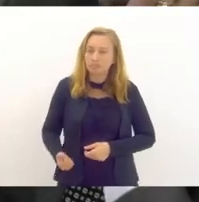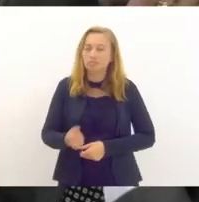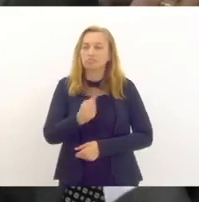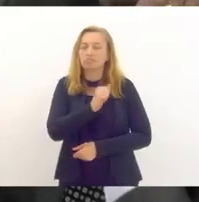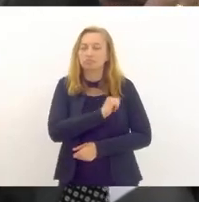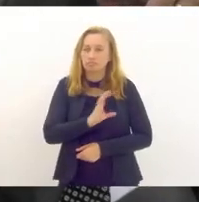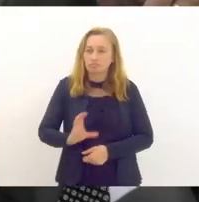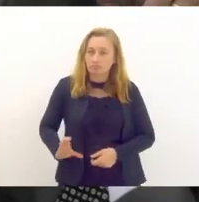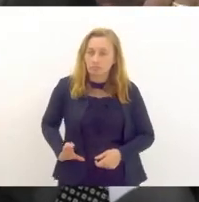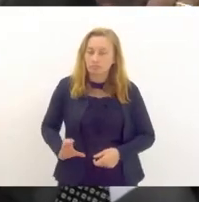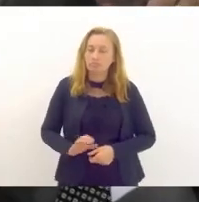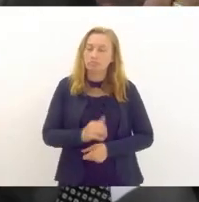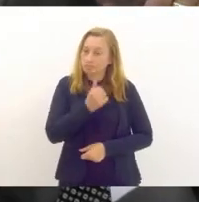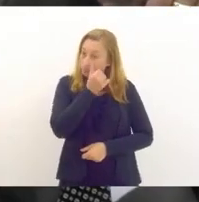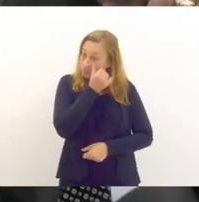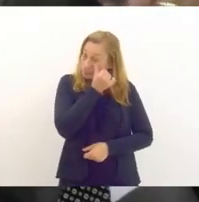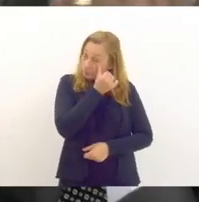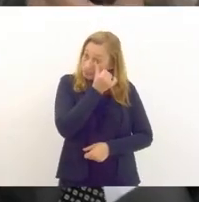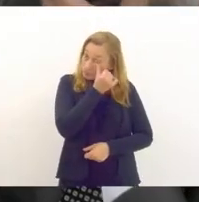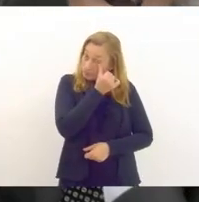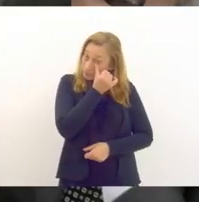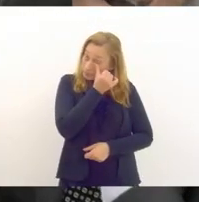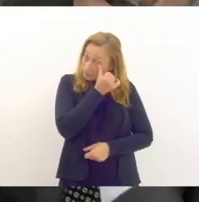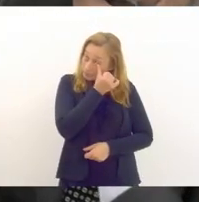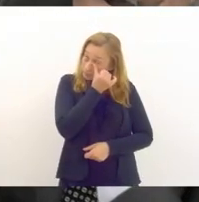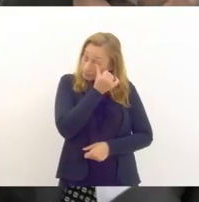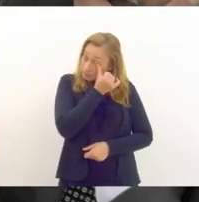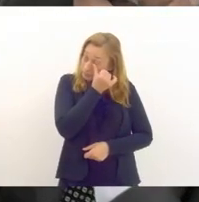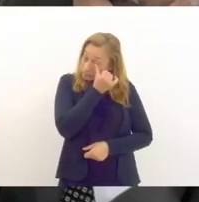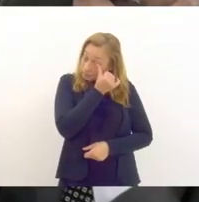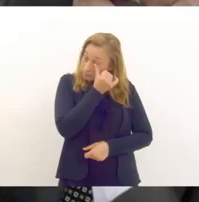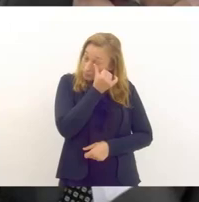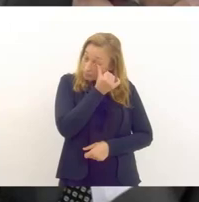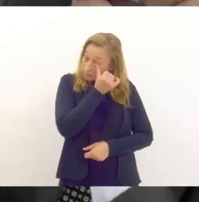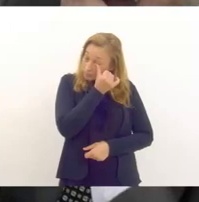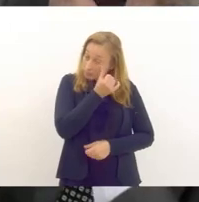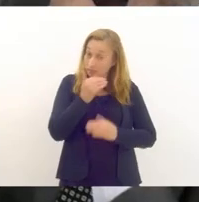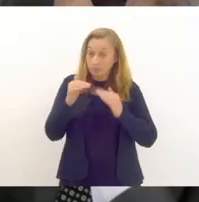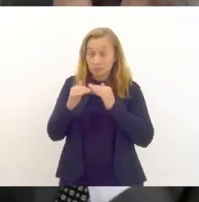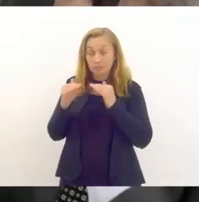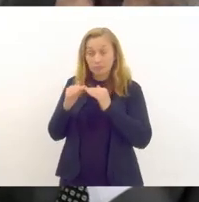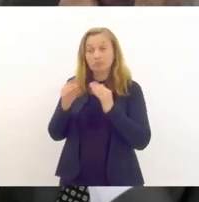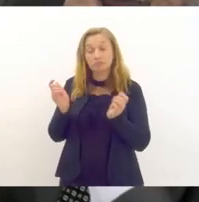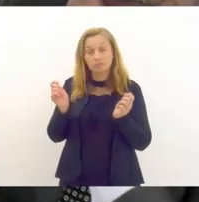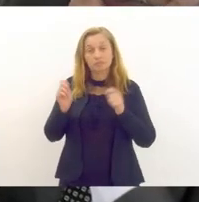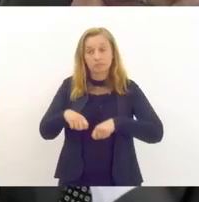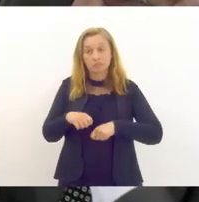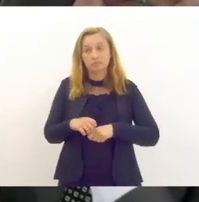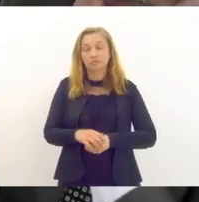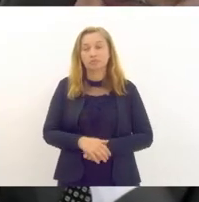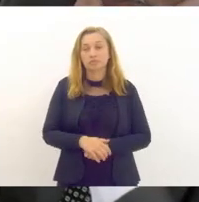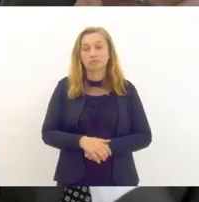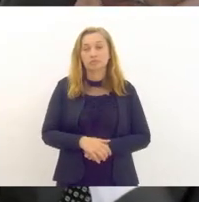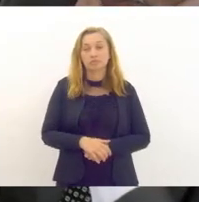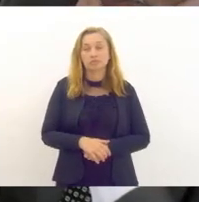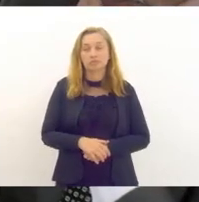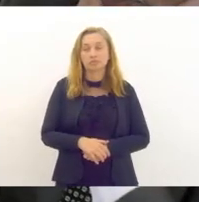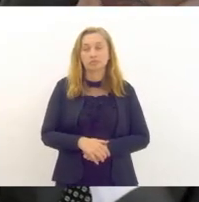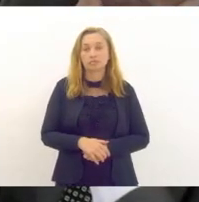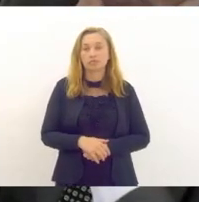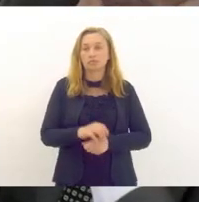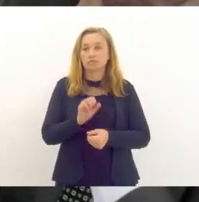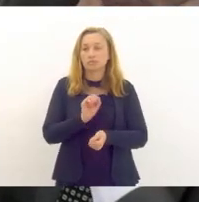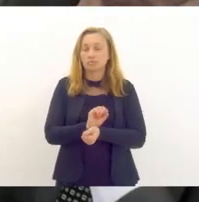ciliano Presidente Jair tem um cu nesse momento a gente concorda com a possibilidade da gente desobstruir a